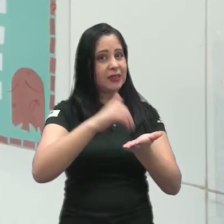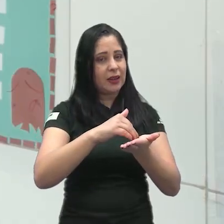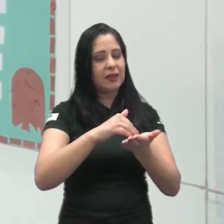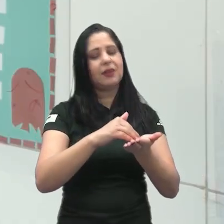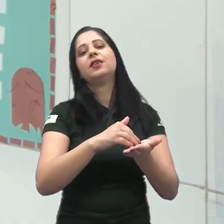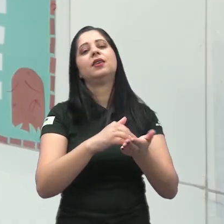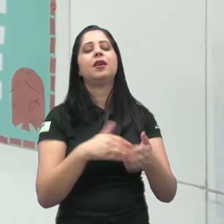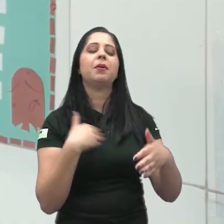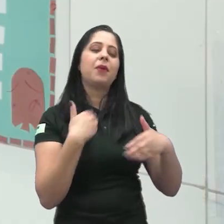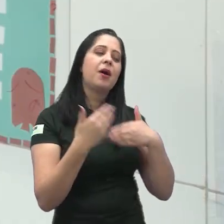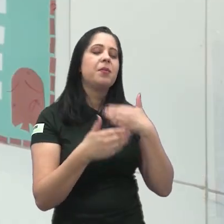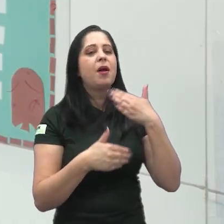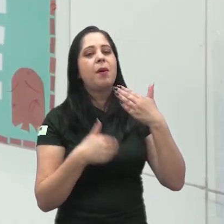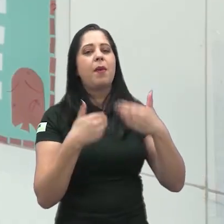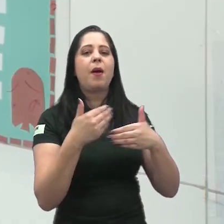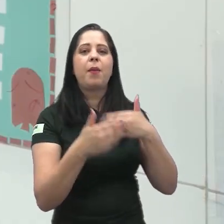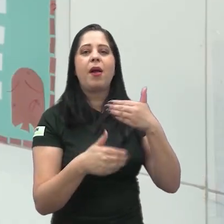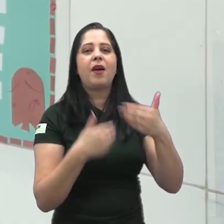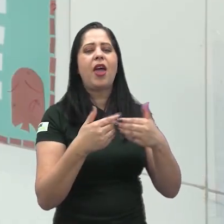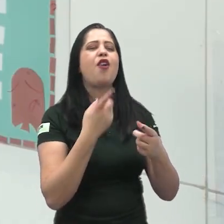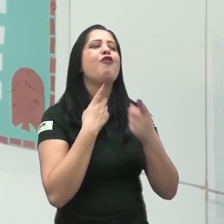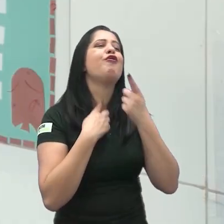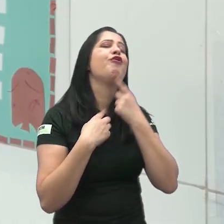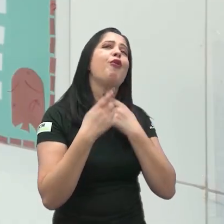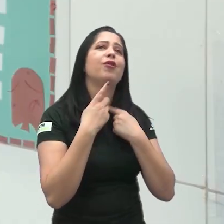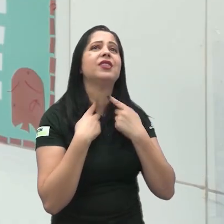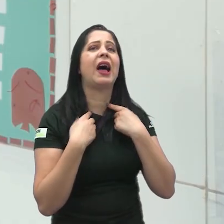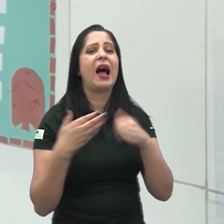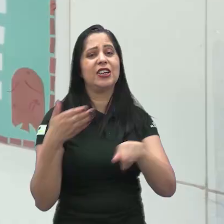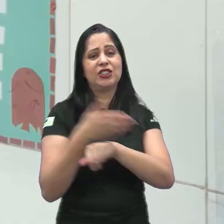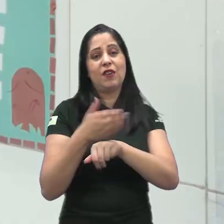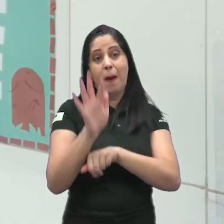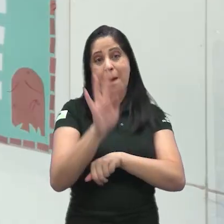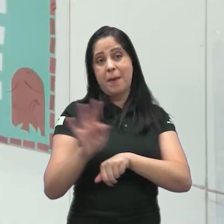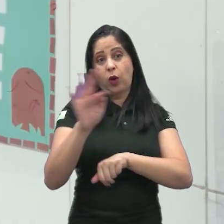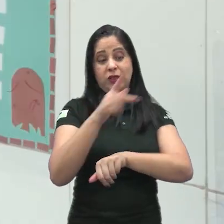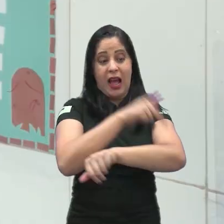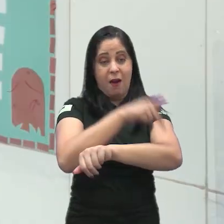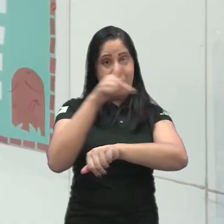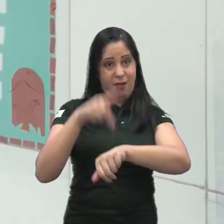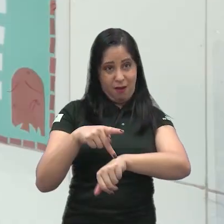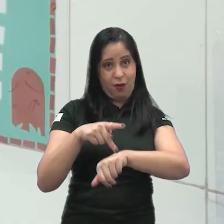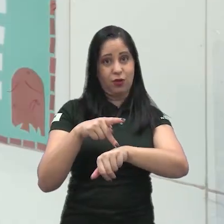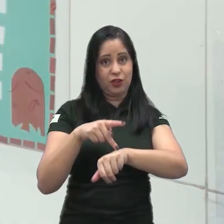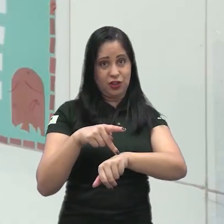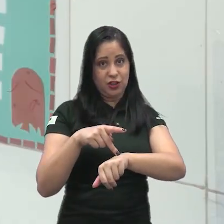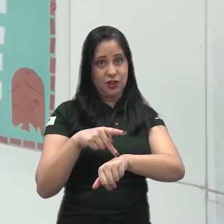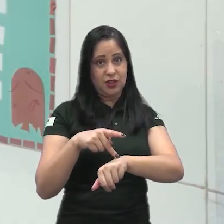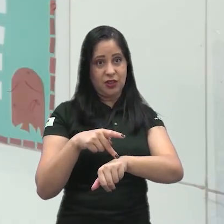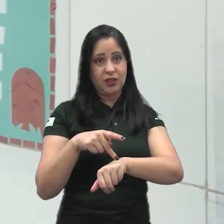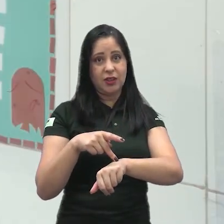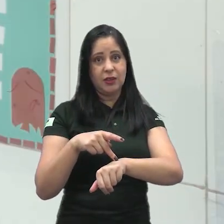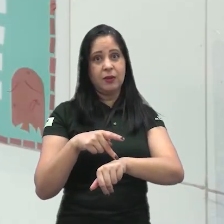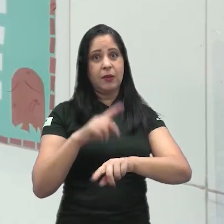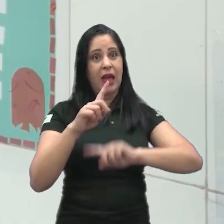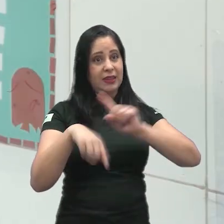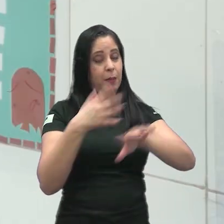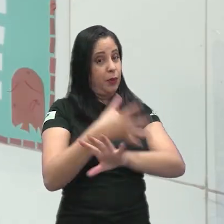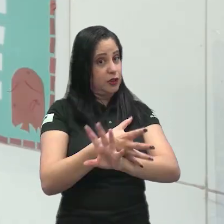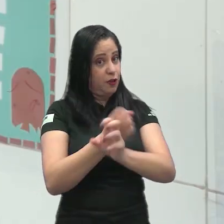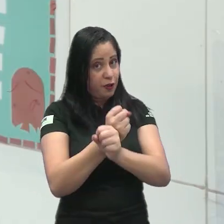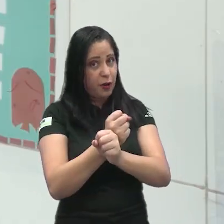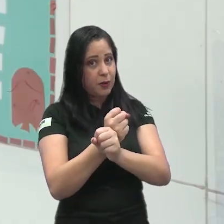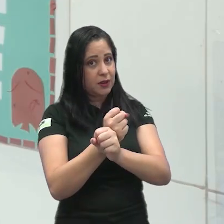trabalhando na secretaria, eu já tinha o desejo de entrar na pedagogia. E aí, eu fiz meu curso de pedagogia e aí, depois que